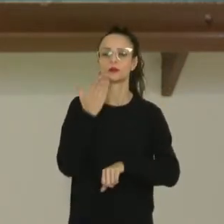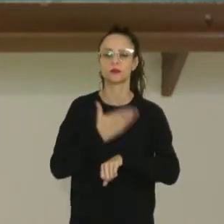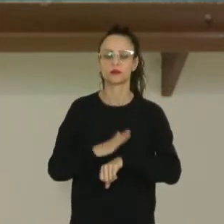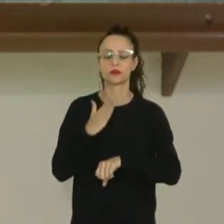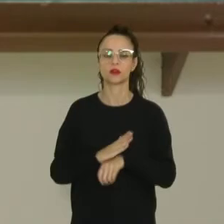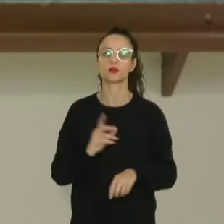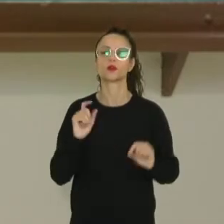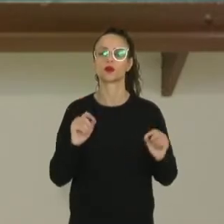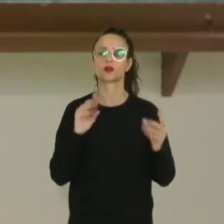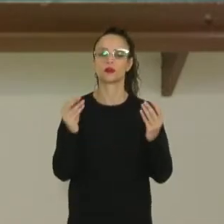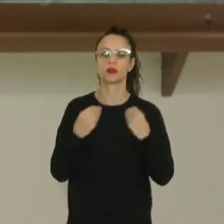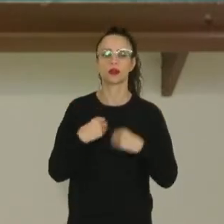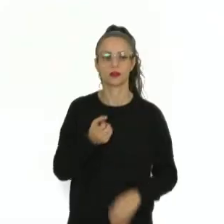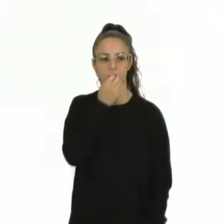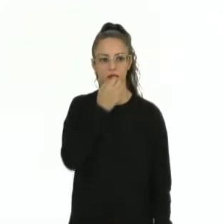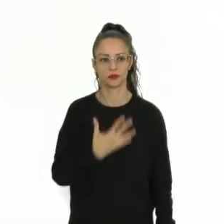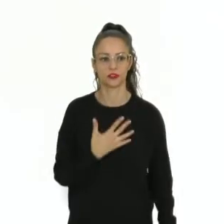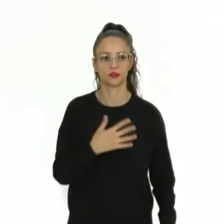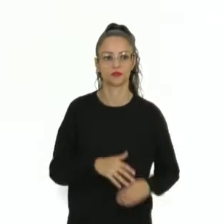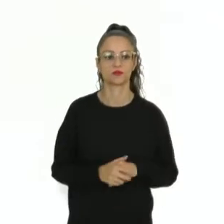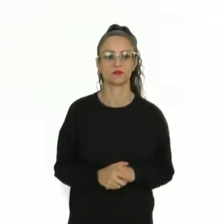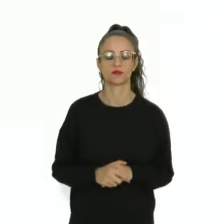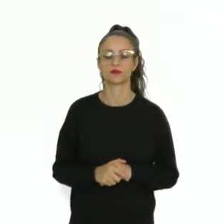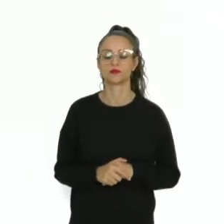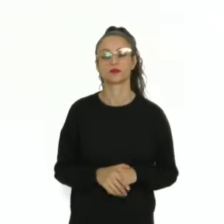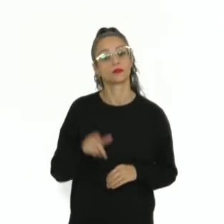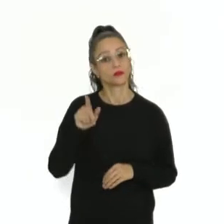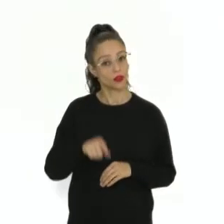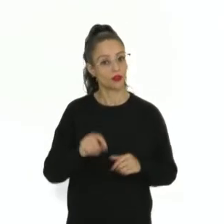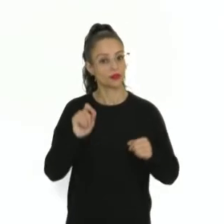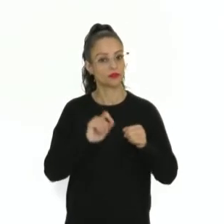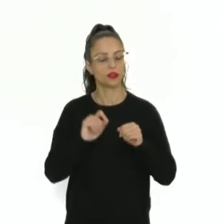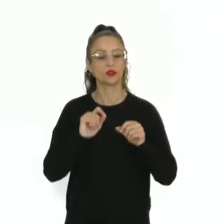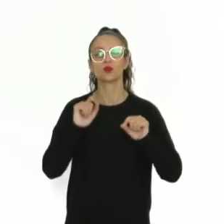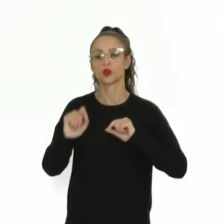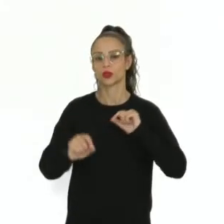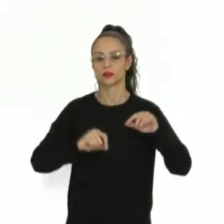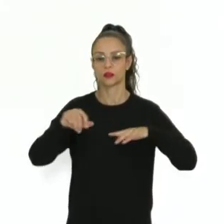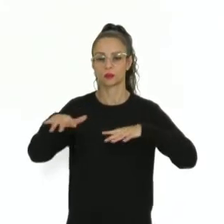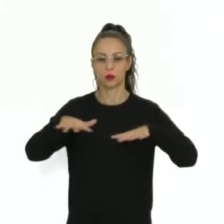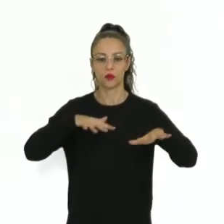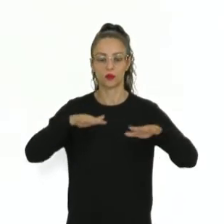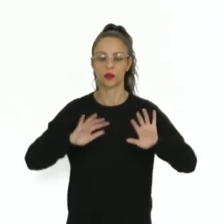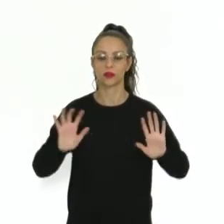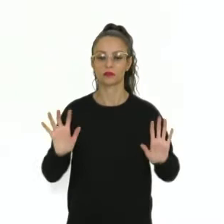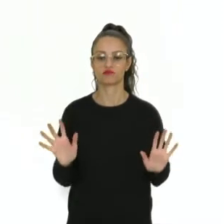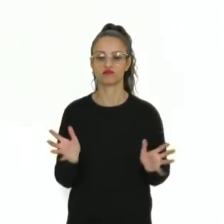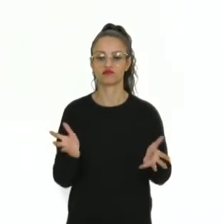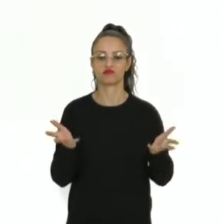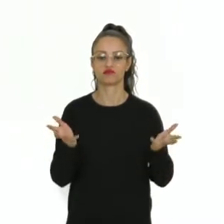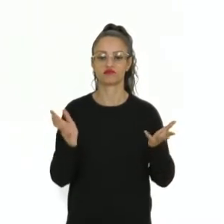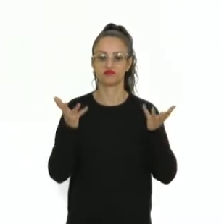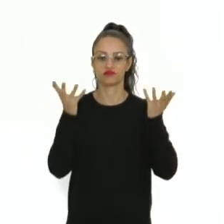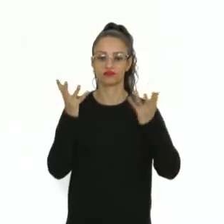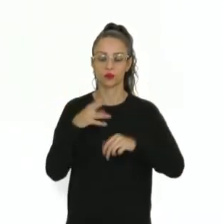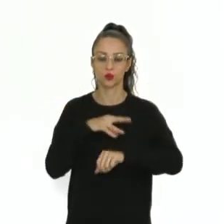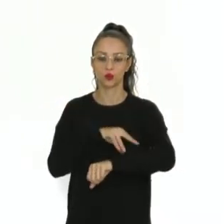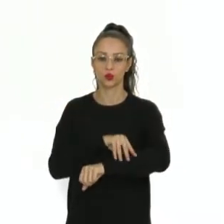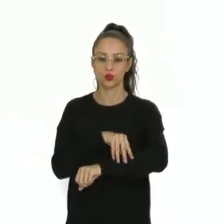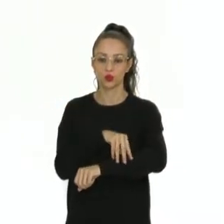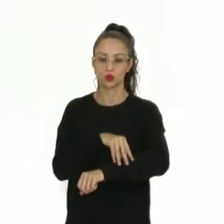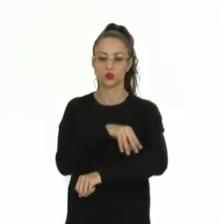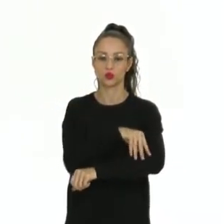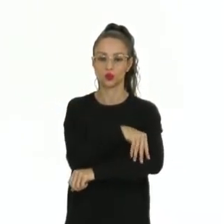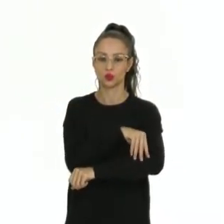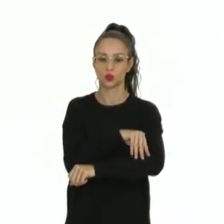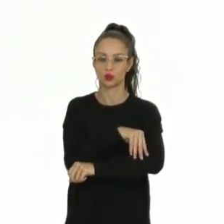o que ela nos traz de benefícios. Então, são executados movimentos que promovam a extensão dos grandes